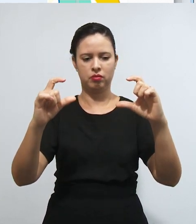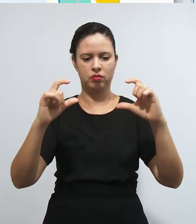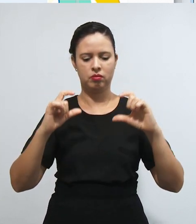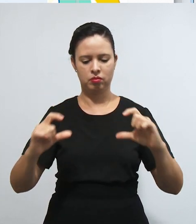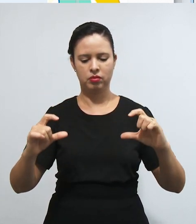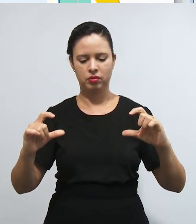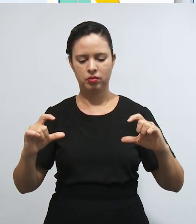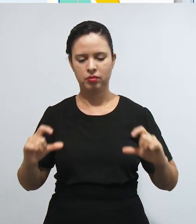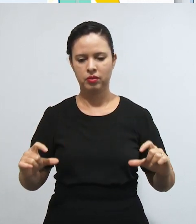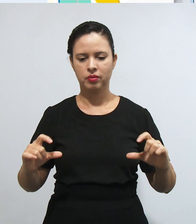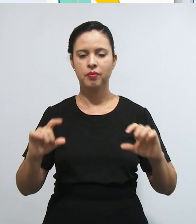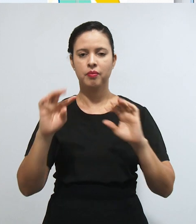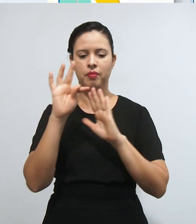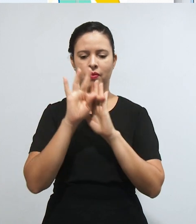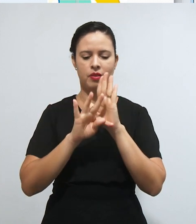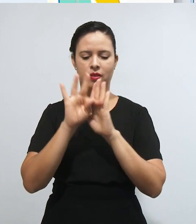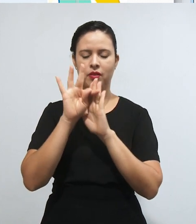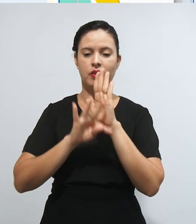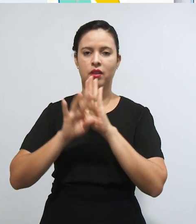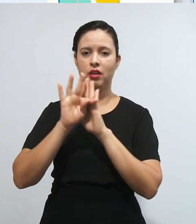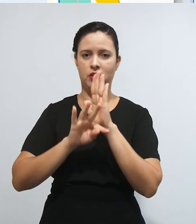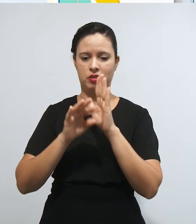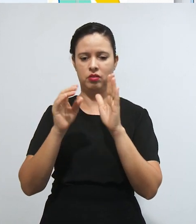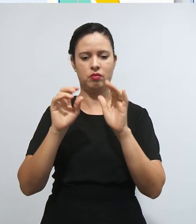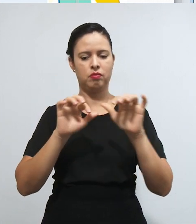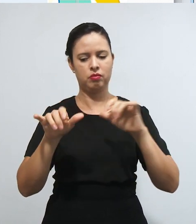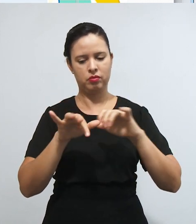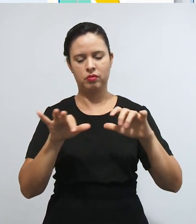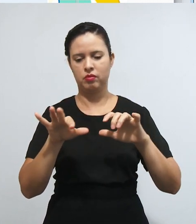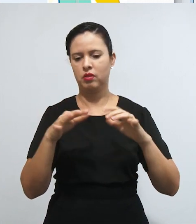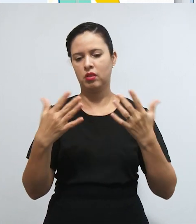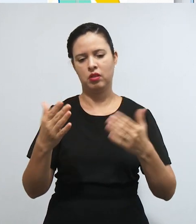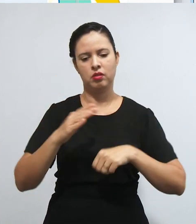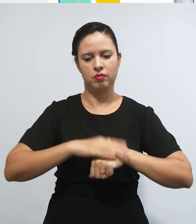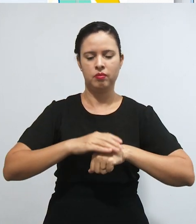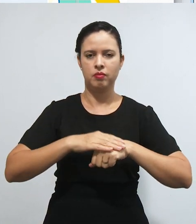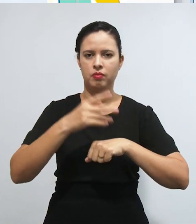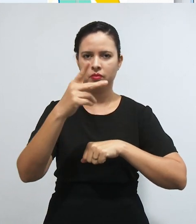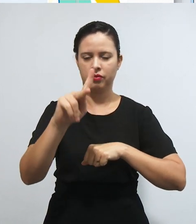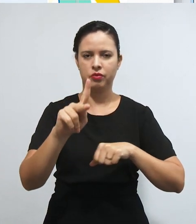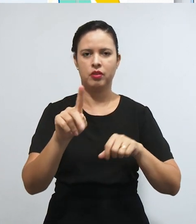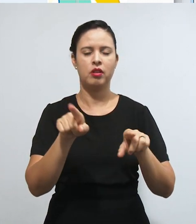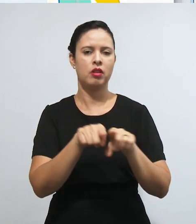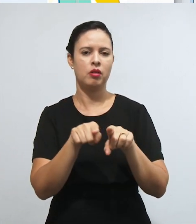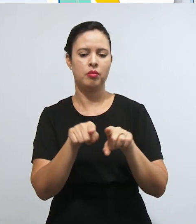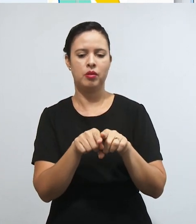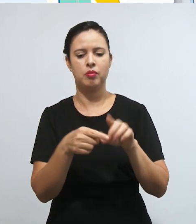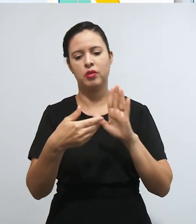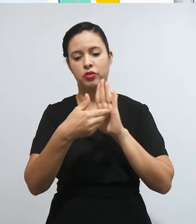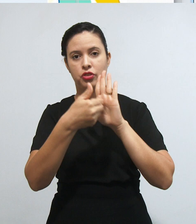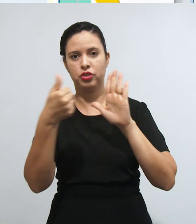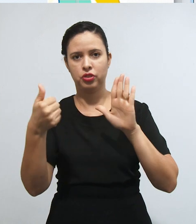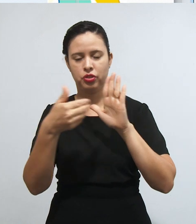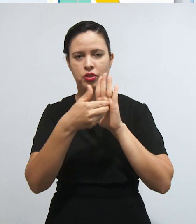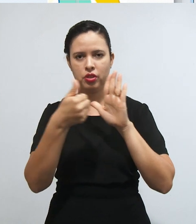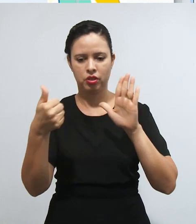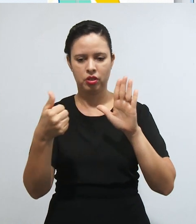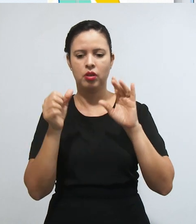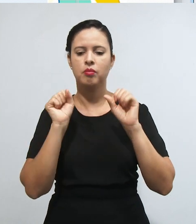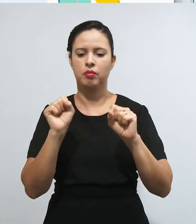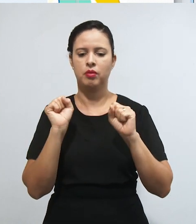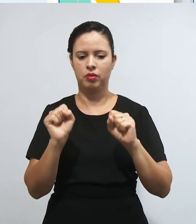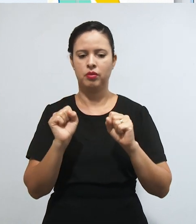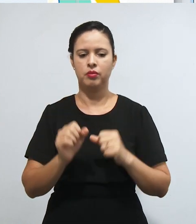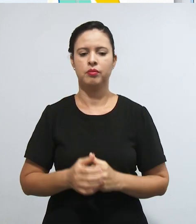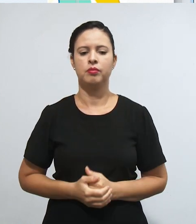né? O texto de acordo com a hierarquia que você deseja. Você pode retirar algum dessas caixinhas